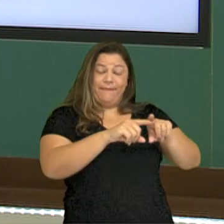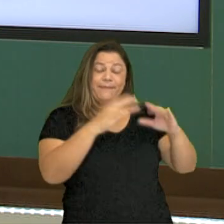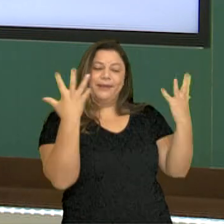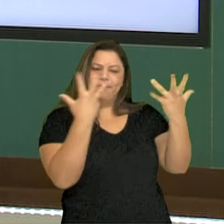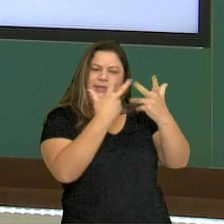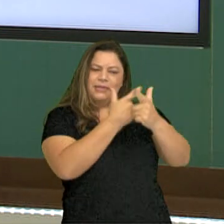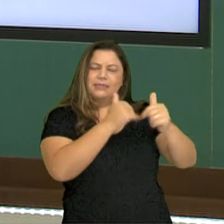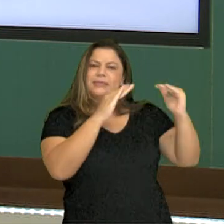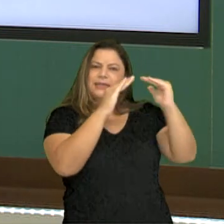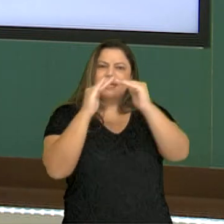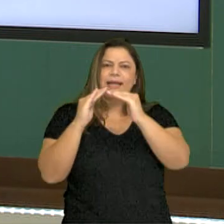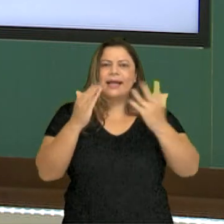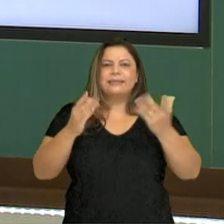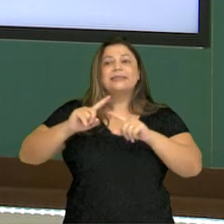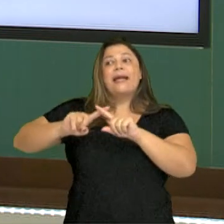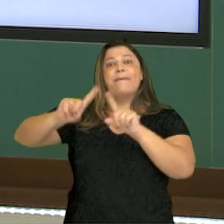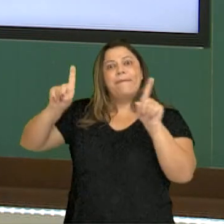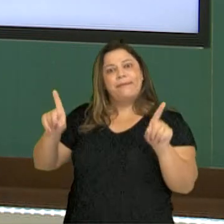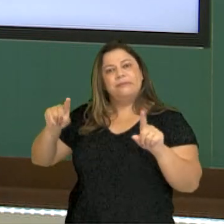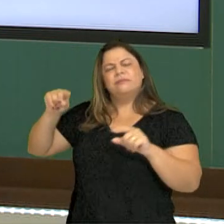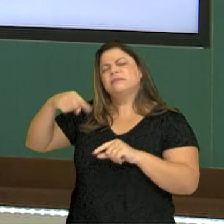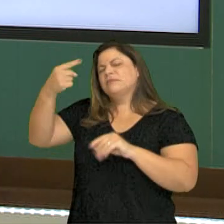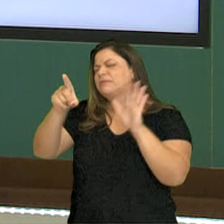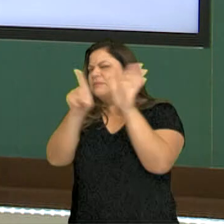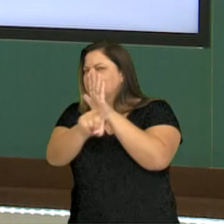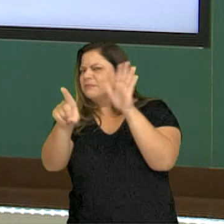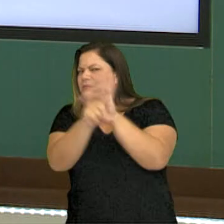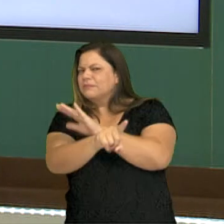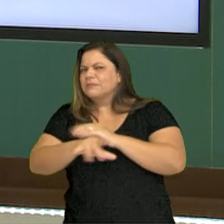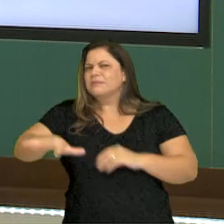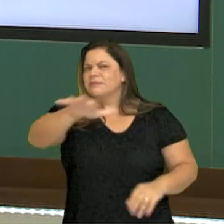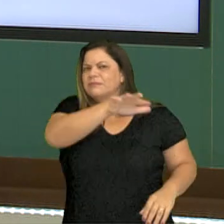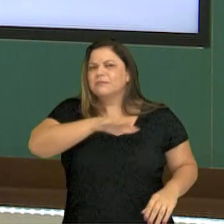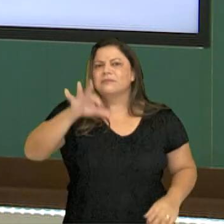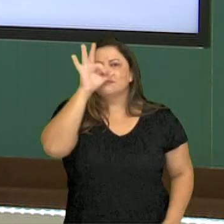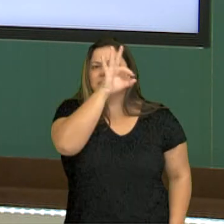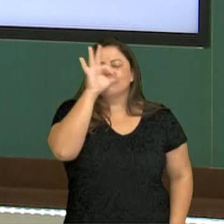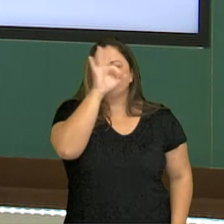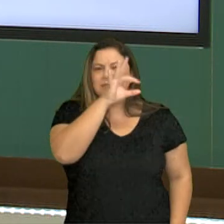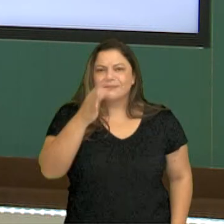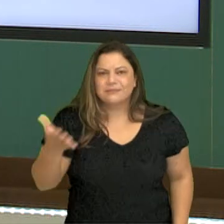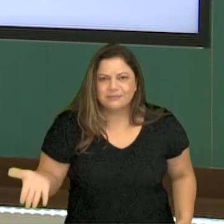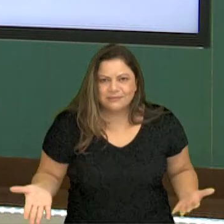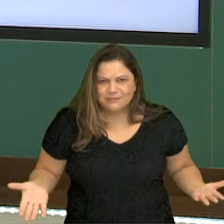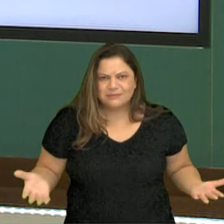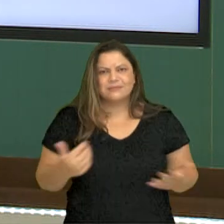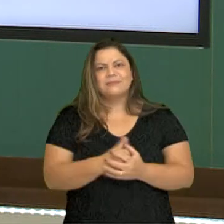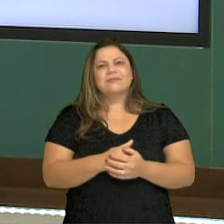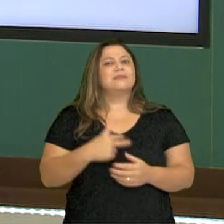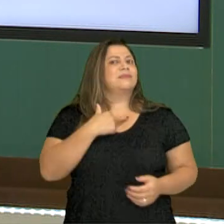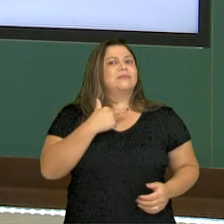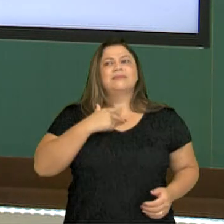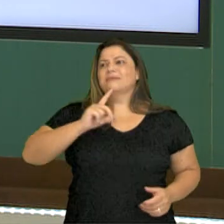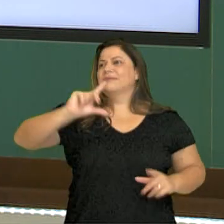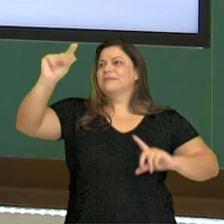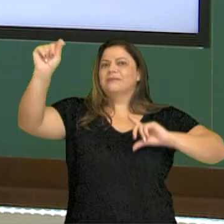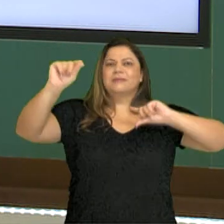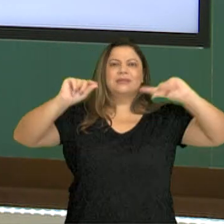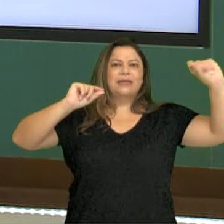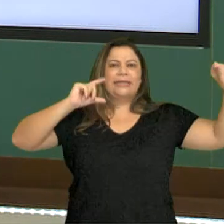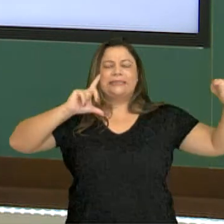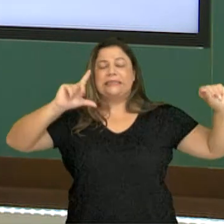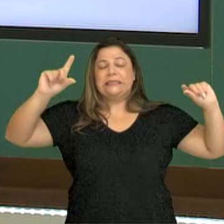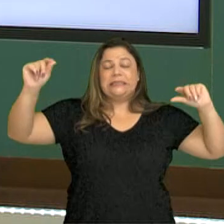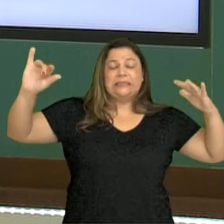Mas fora isso, lembra que eu perguntei dos espaços verdes? Embora não possamos sair para curtir esses